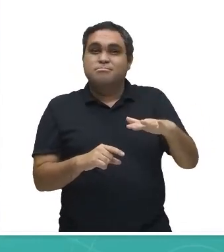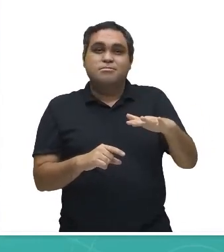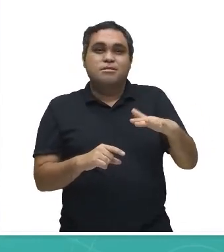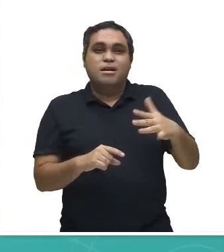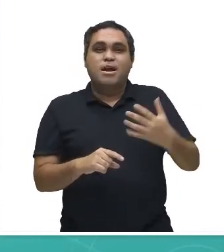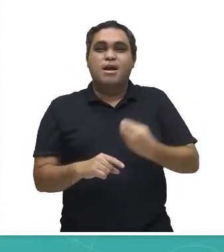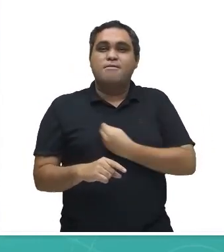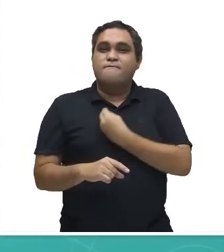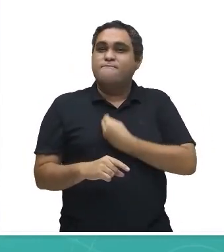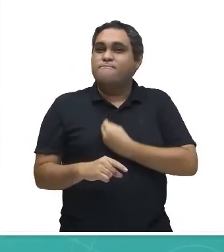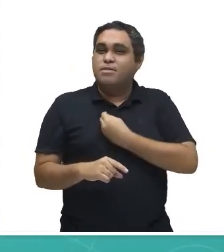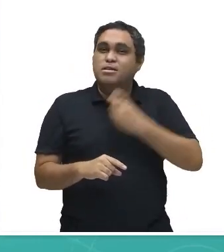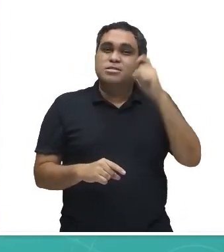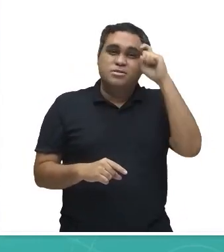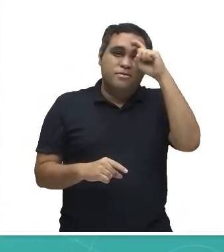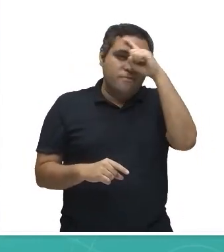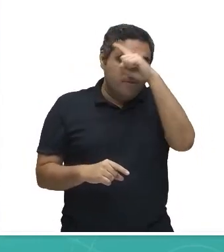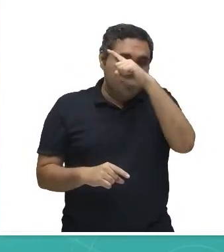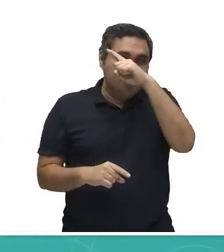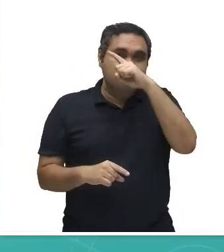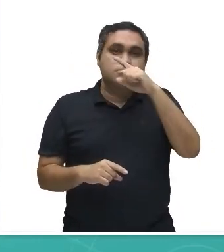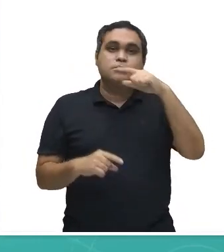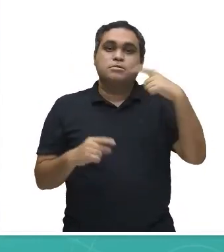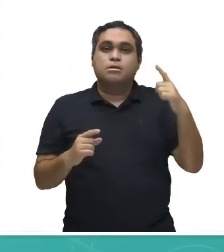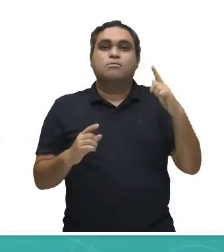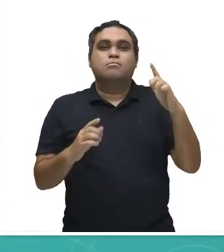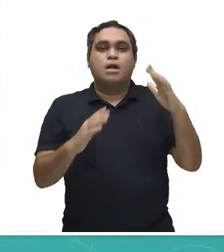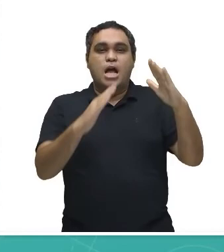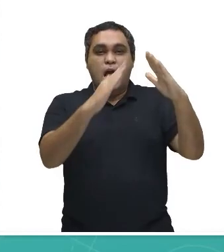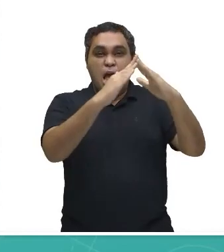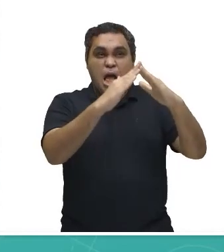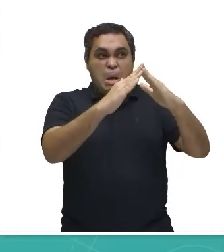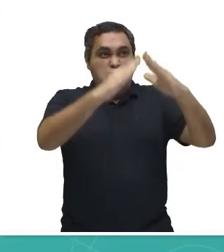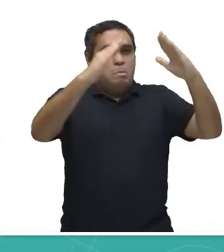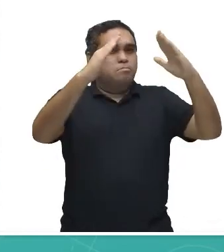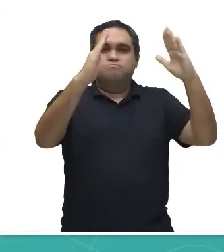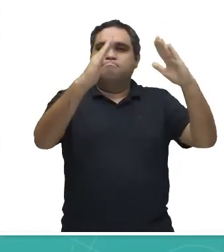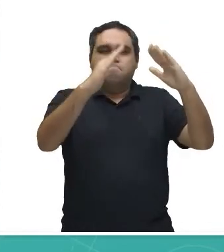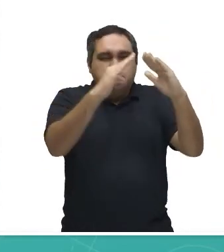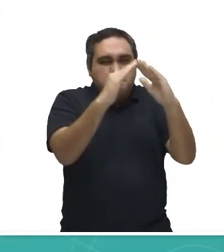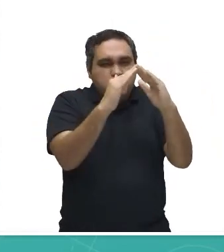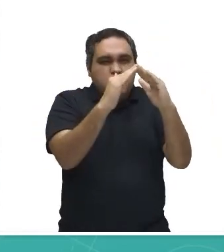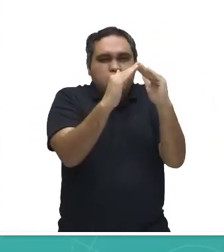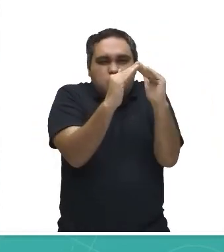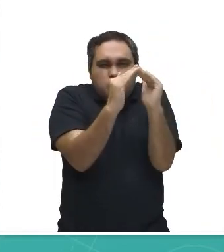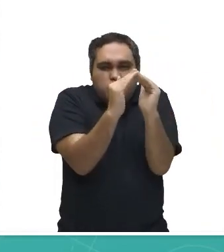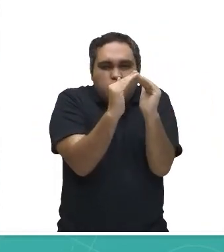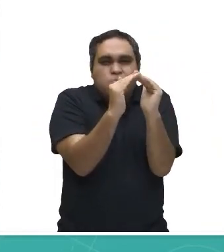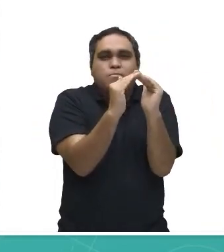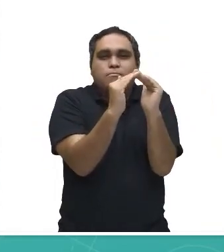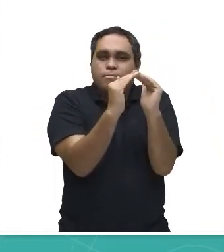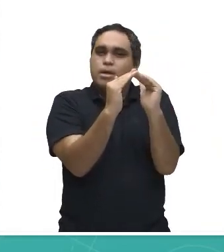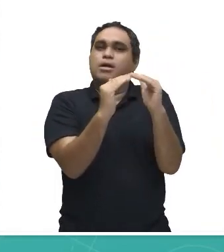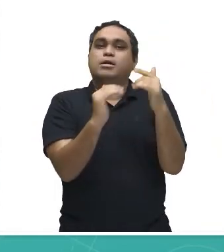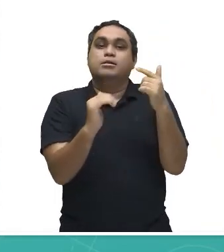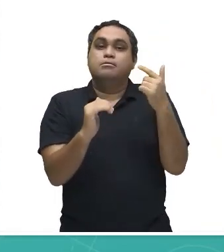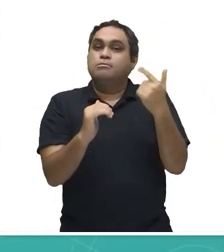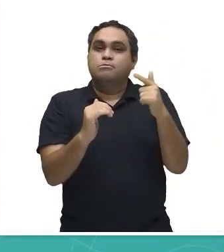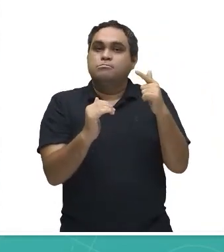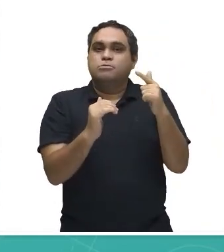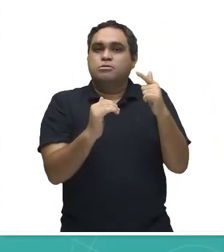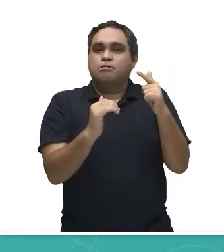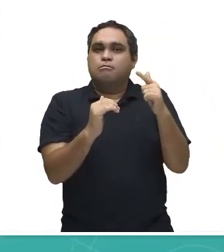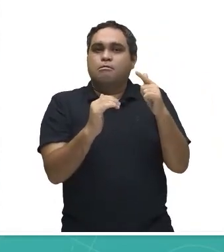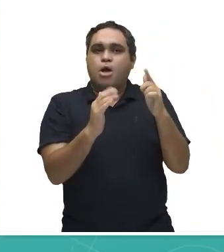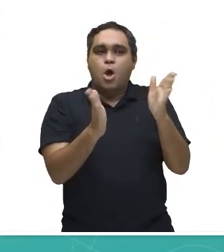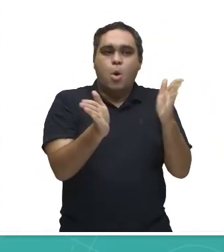A senzala, gente, ela era baixinha, a grande maioria delas, bem estreita, tá bom? Não havia uma divisão, a divisão